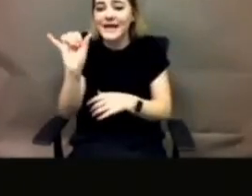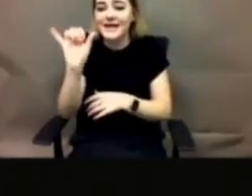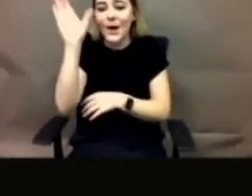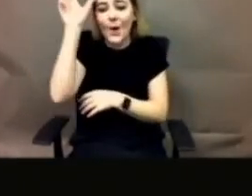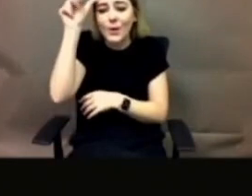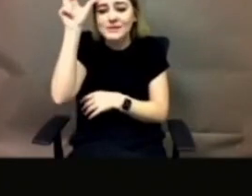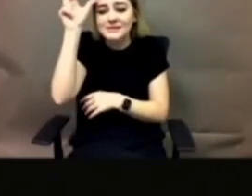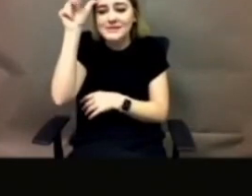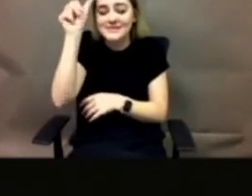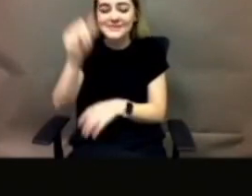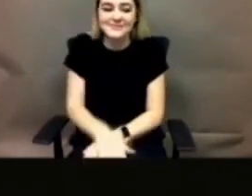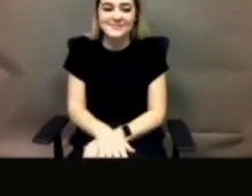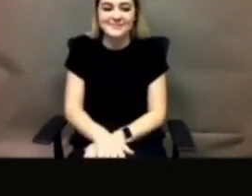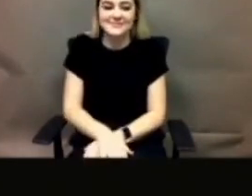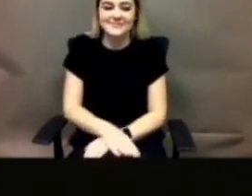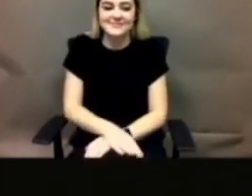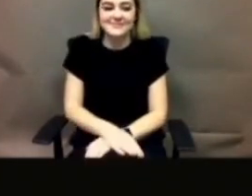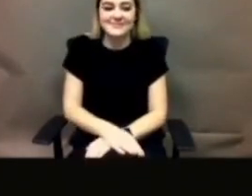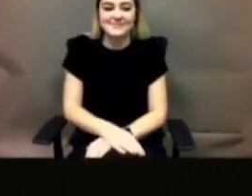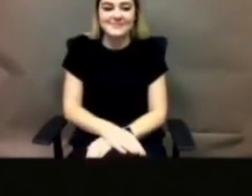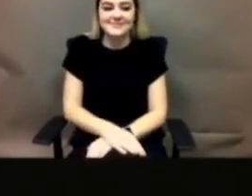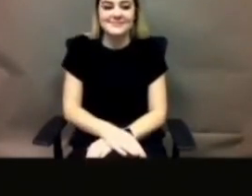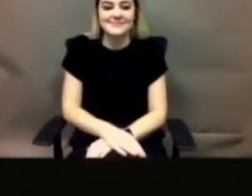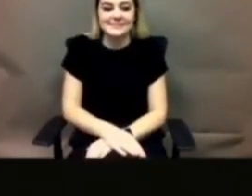Acho que é bem irritante esse.